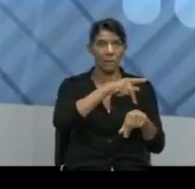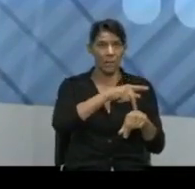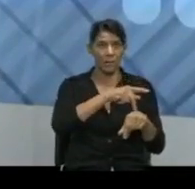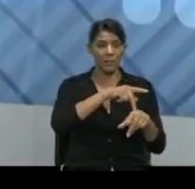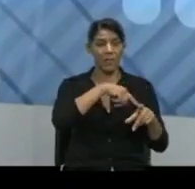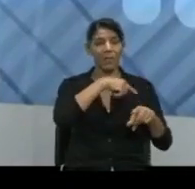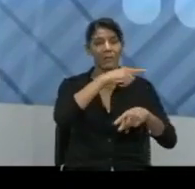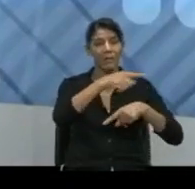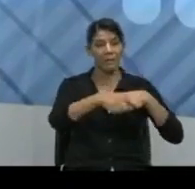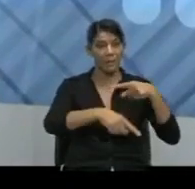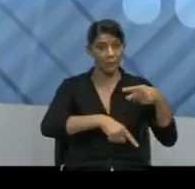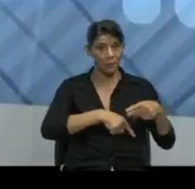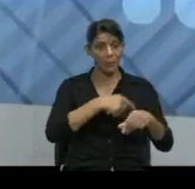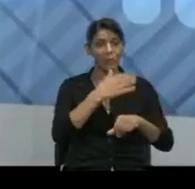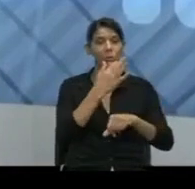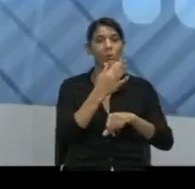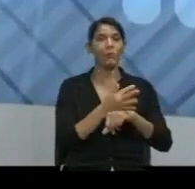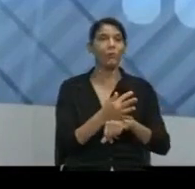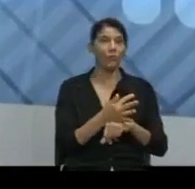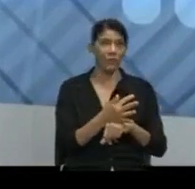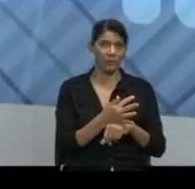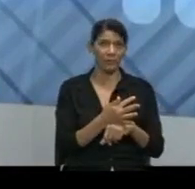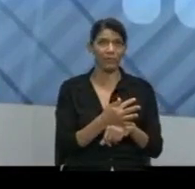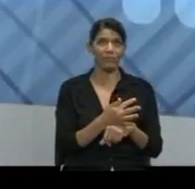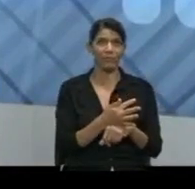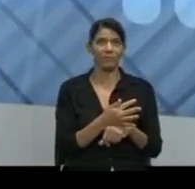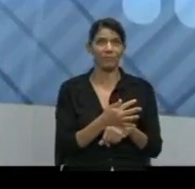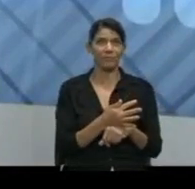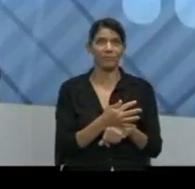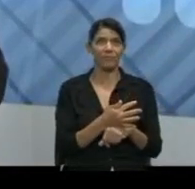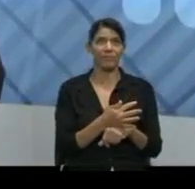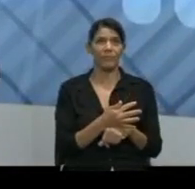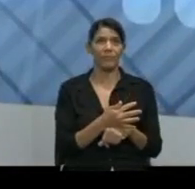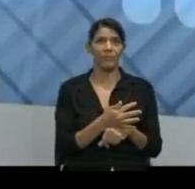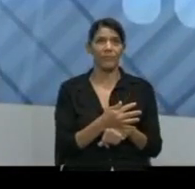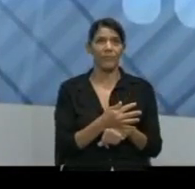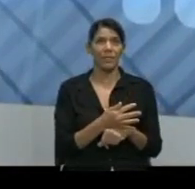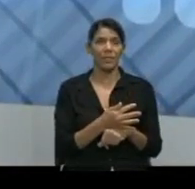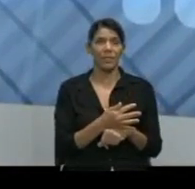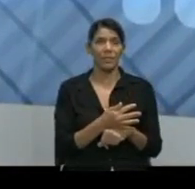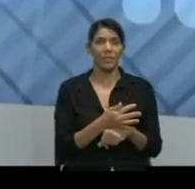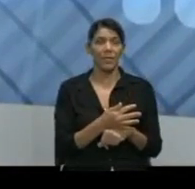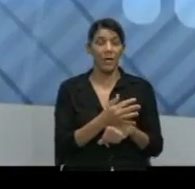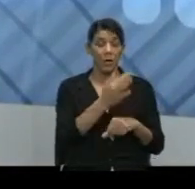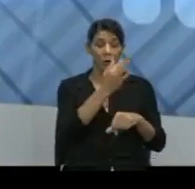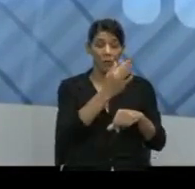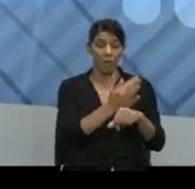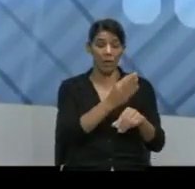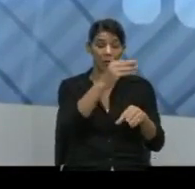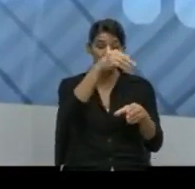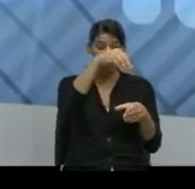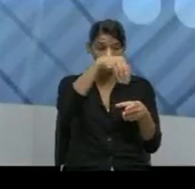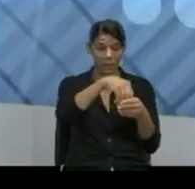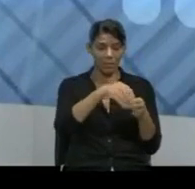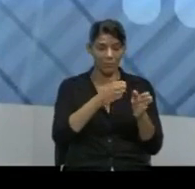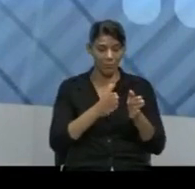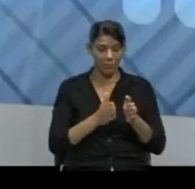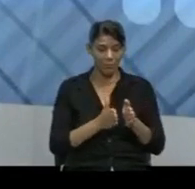depois assenta a armadura, ok? Tá, a armadura vai estar dentro da